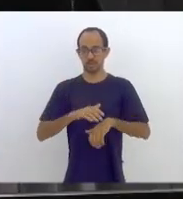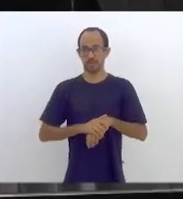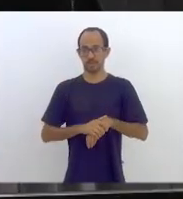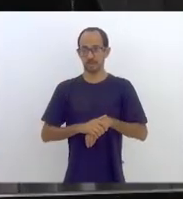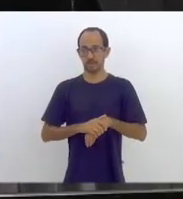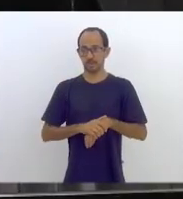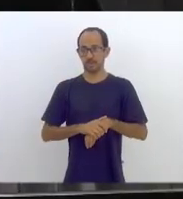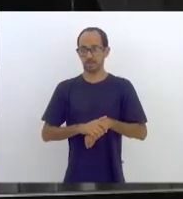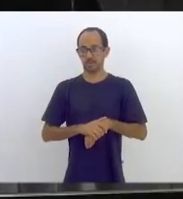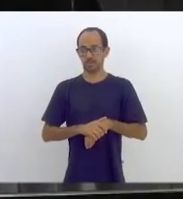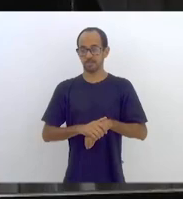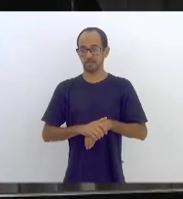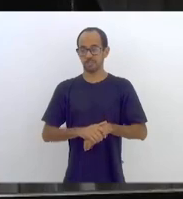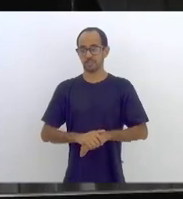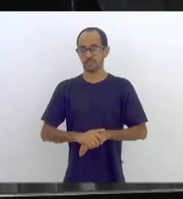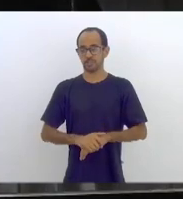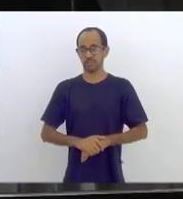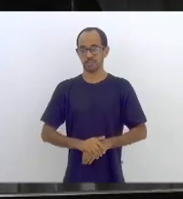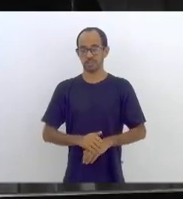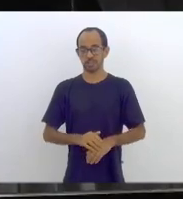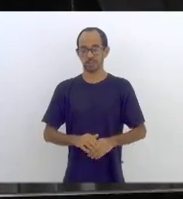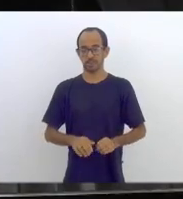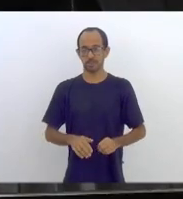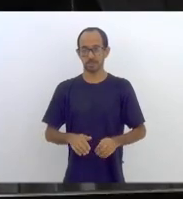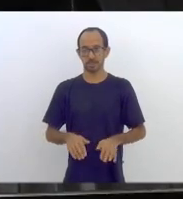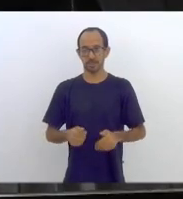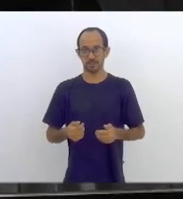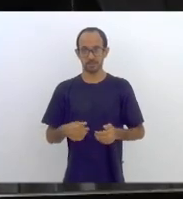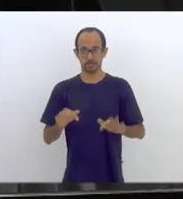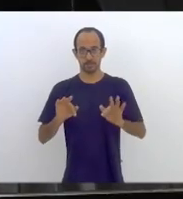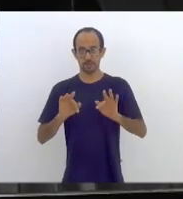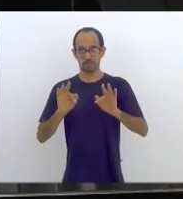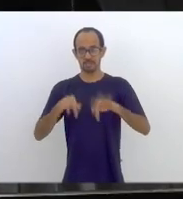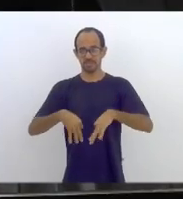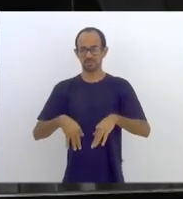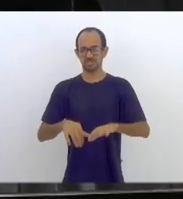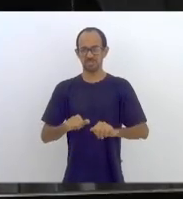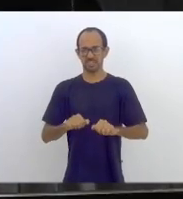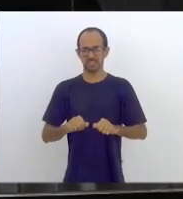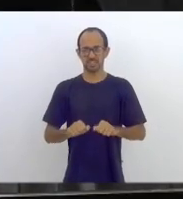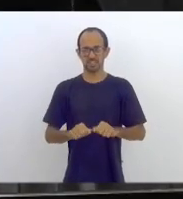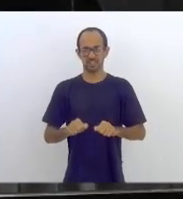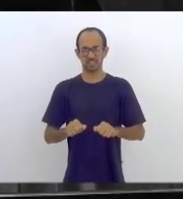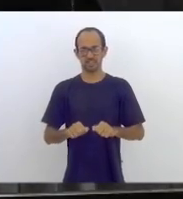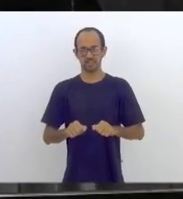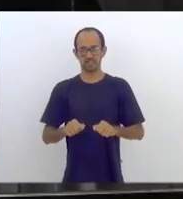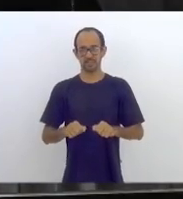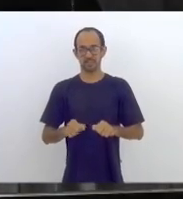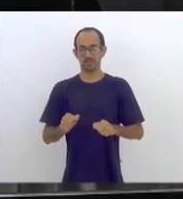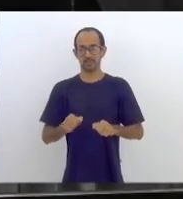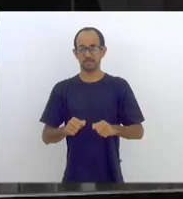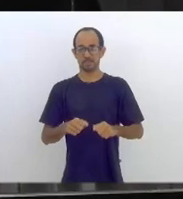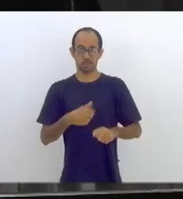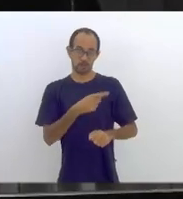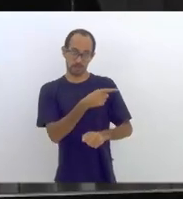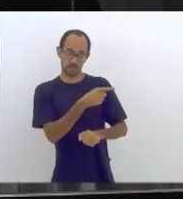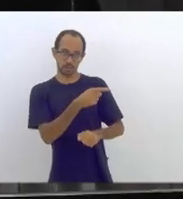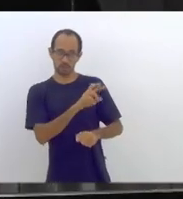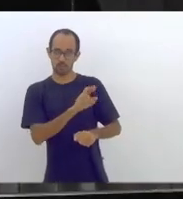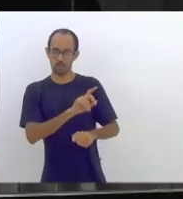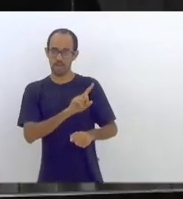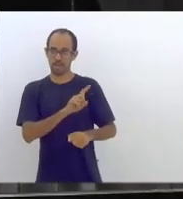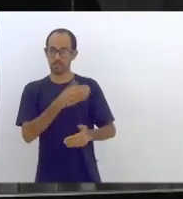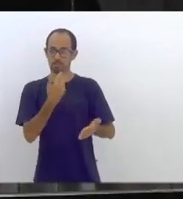me anteceder aqui nesse final de expediente que no caso dele não é perder o mané